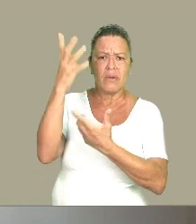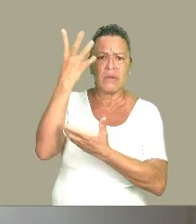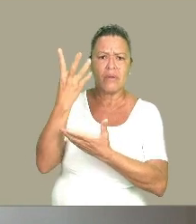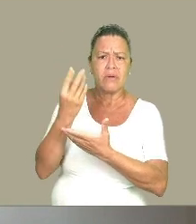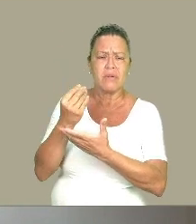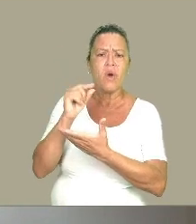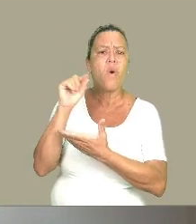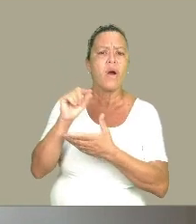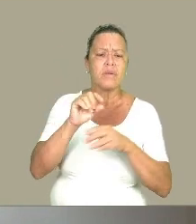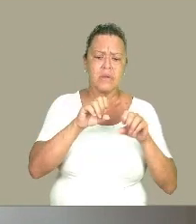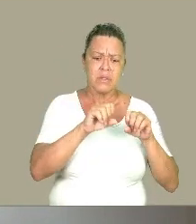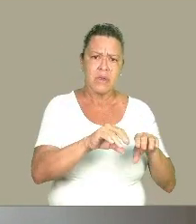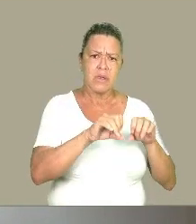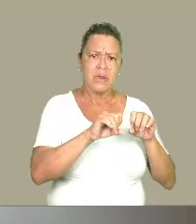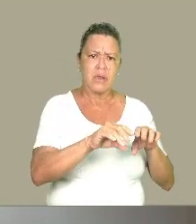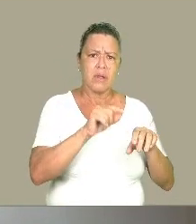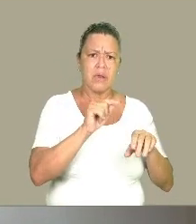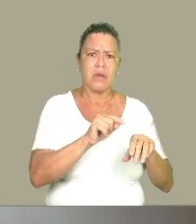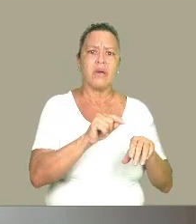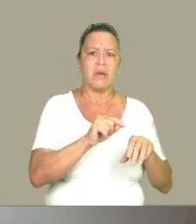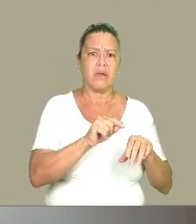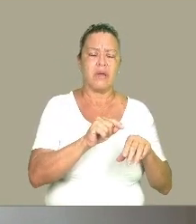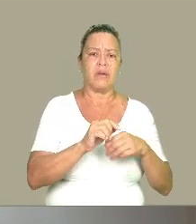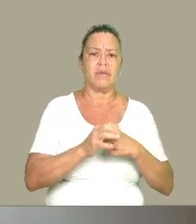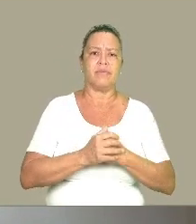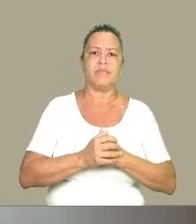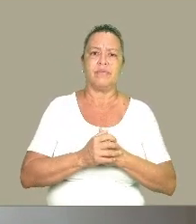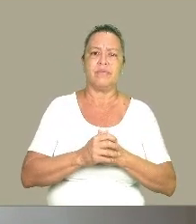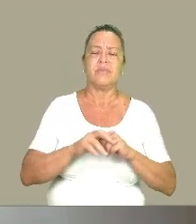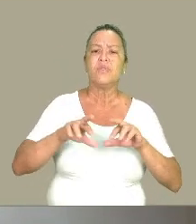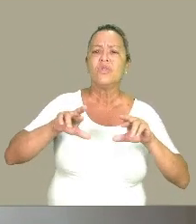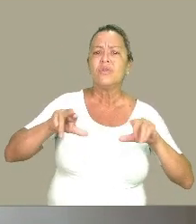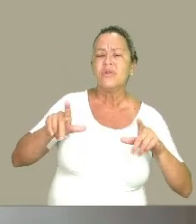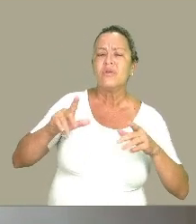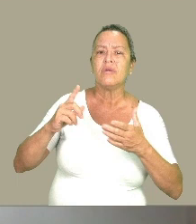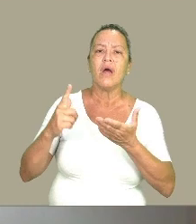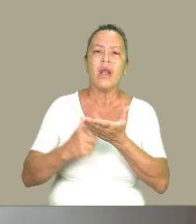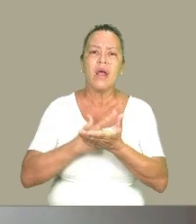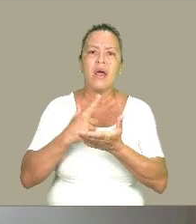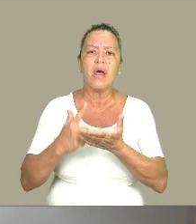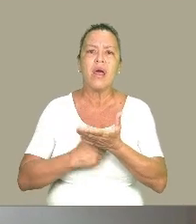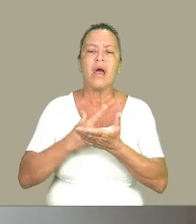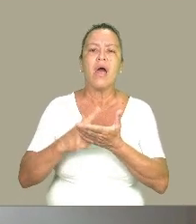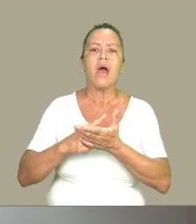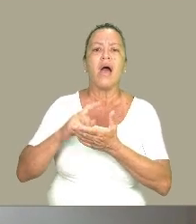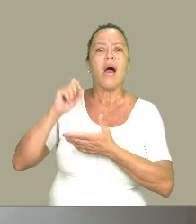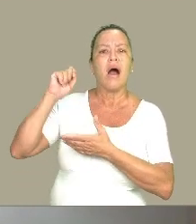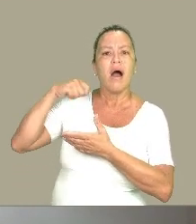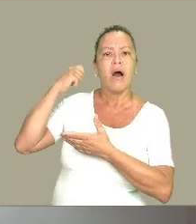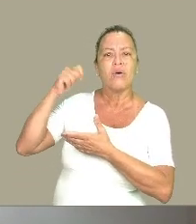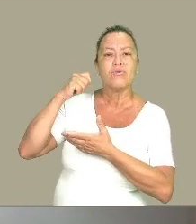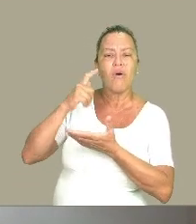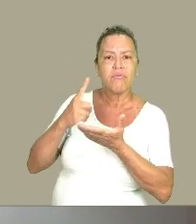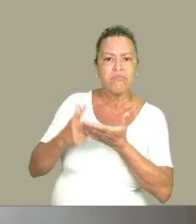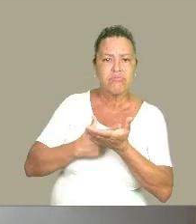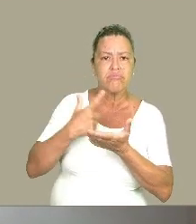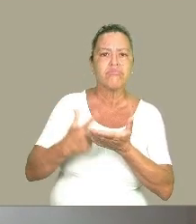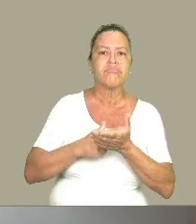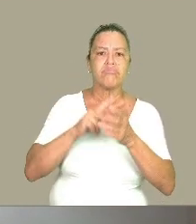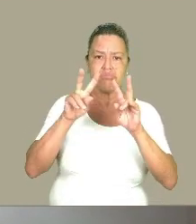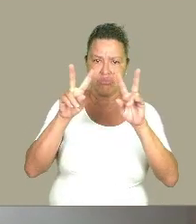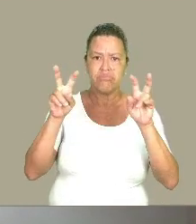os ensinamentos que os diferentes livros, os diferentes autores trazem sobre esse